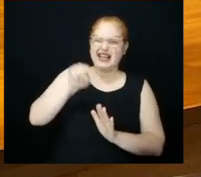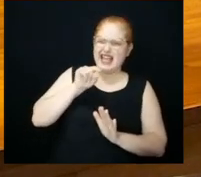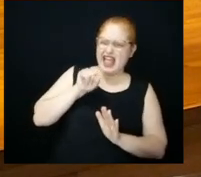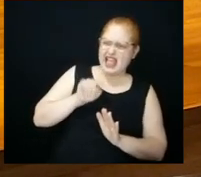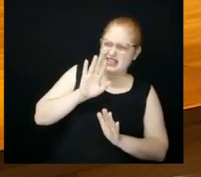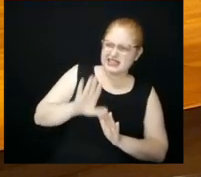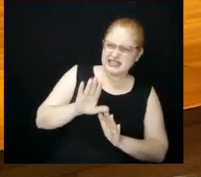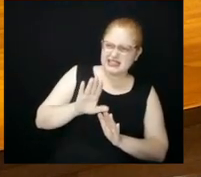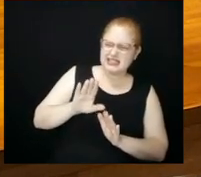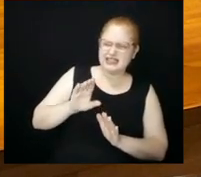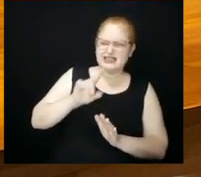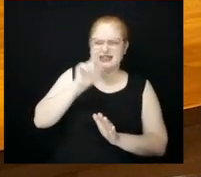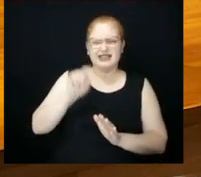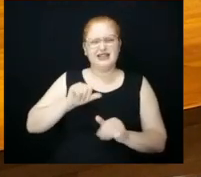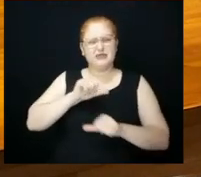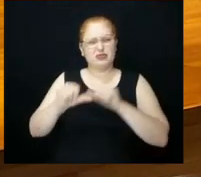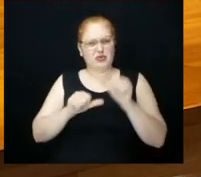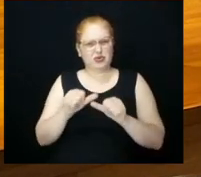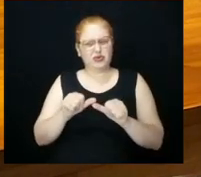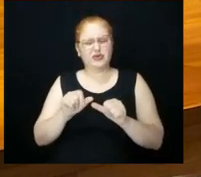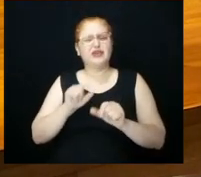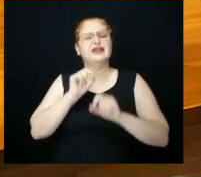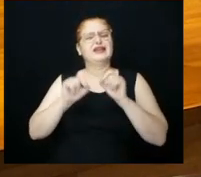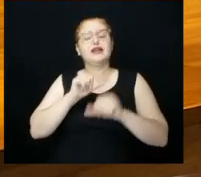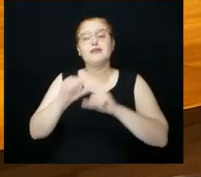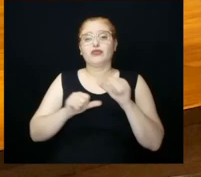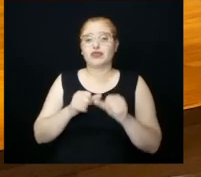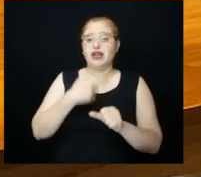que mudou tanto? Quem será que mudou?